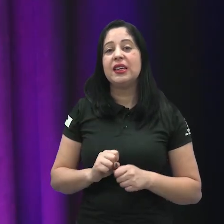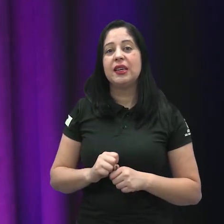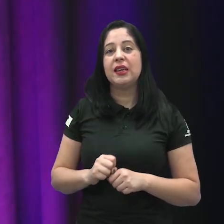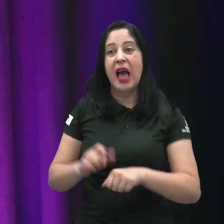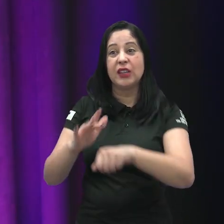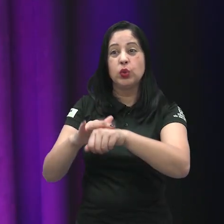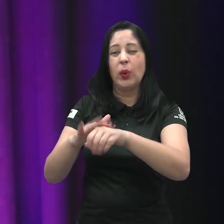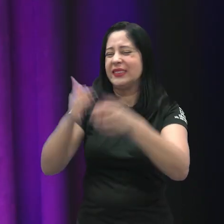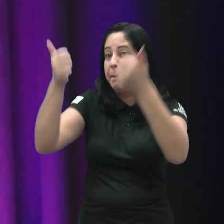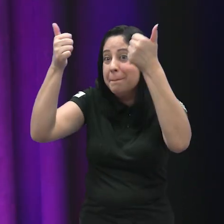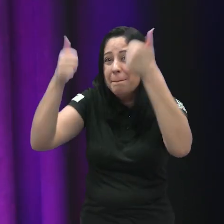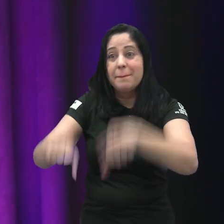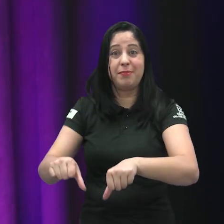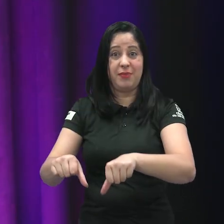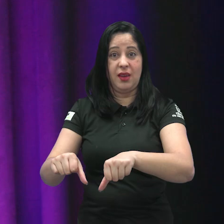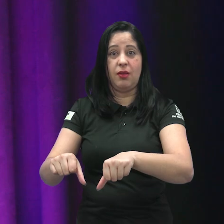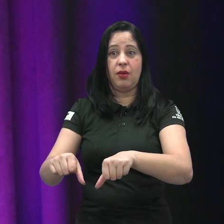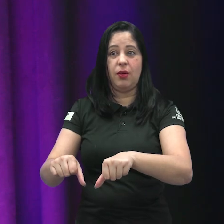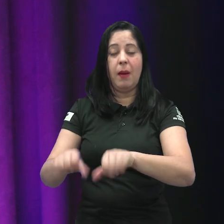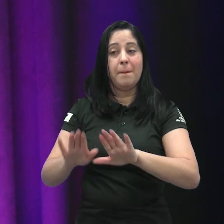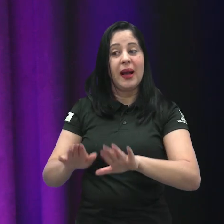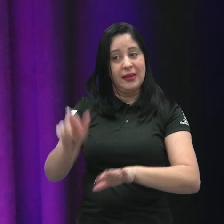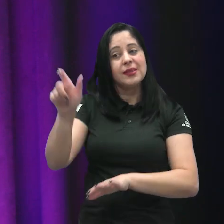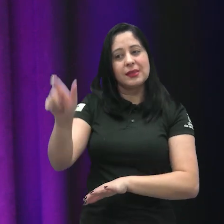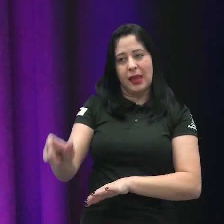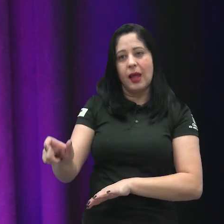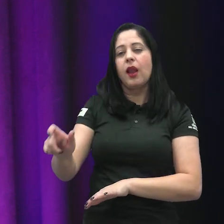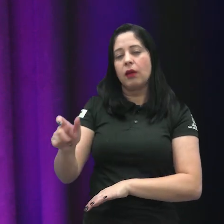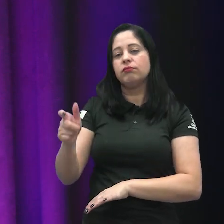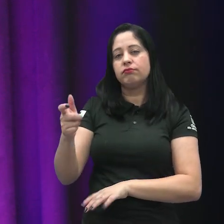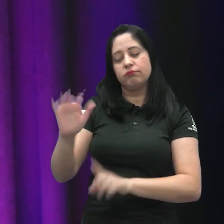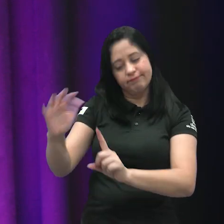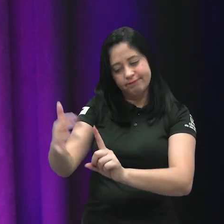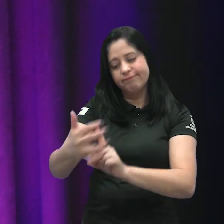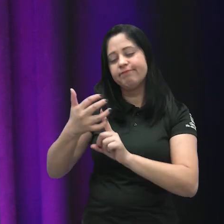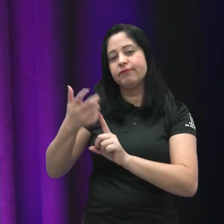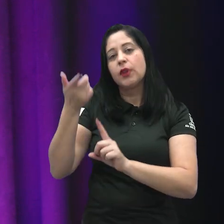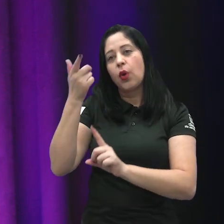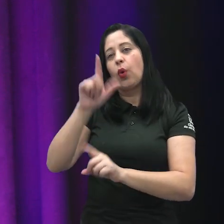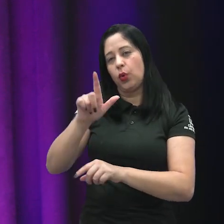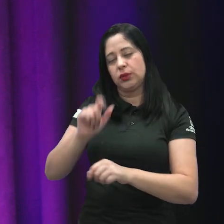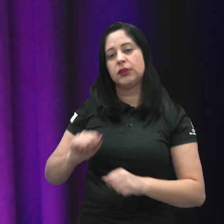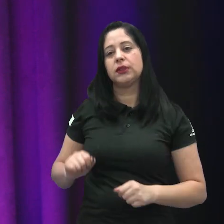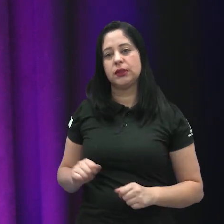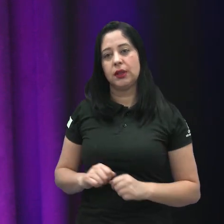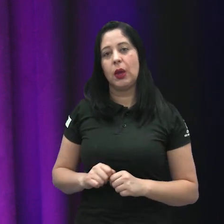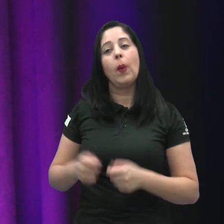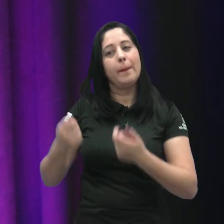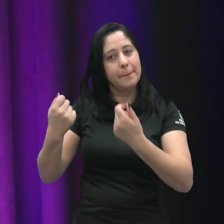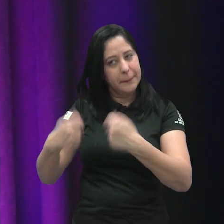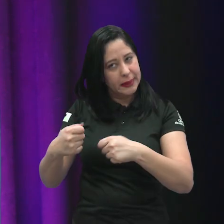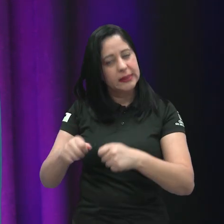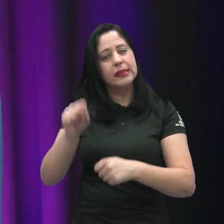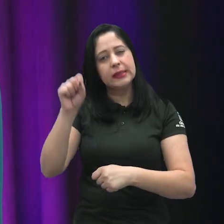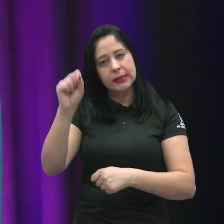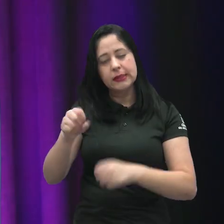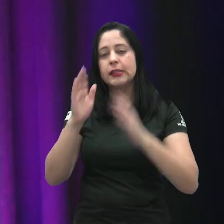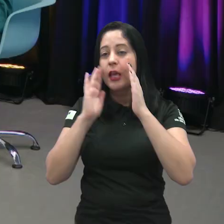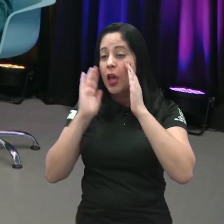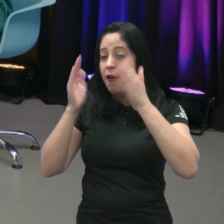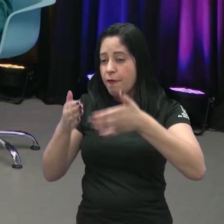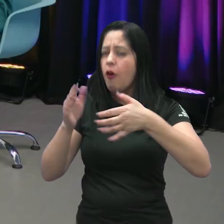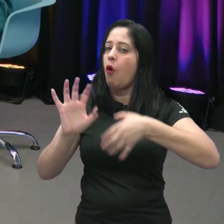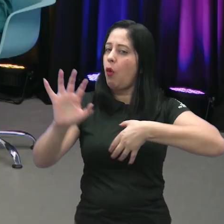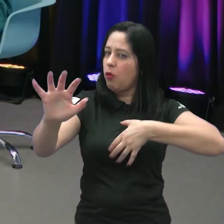uma tragédia maior ainda, né? Realmente conseguiu a tempo acolher ela e ter alguma ação, né? Então precisa realmente ter